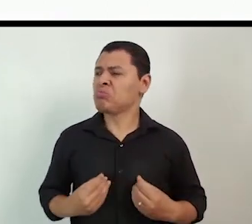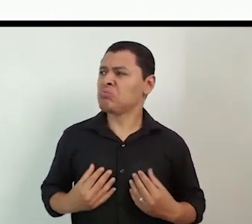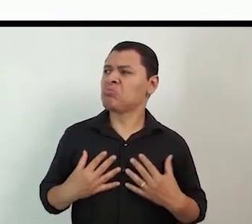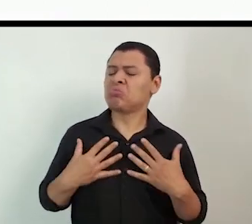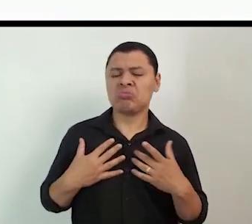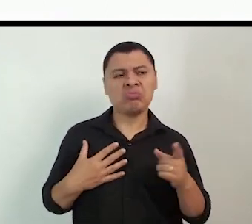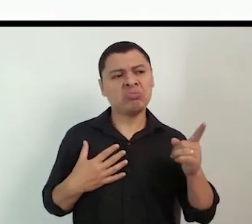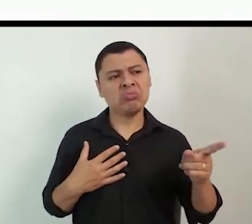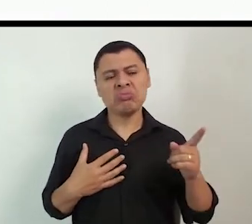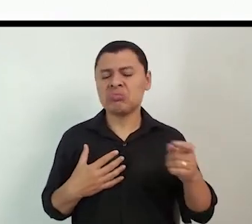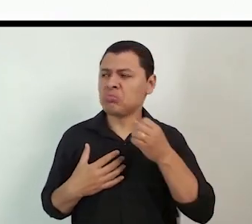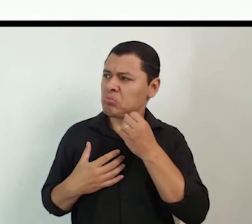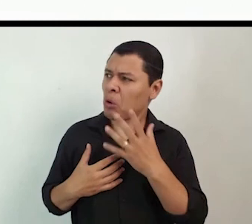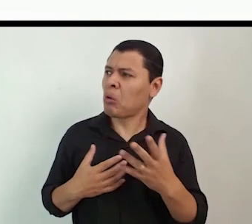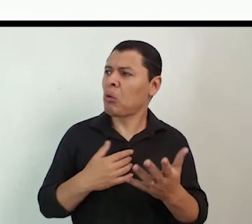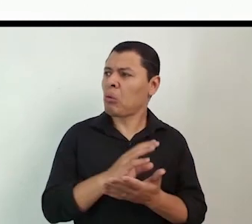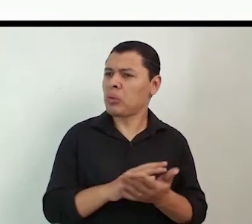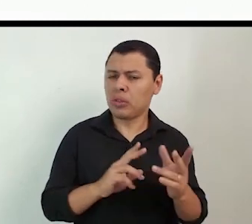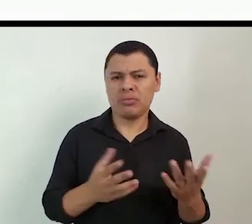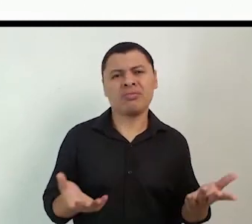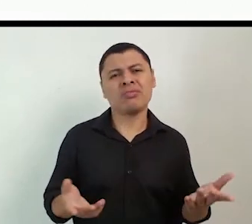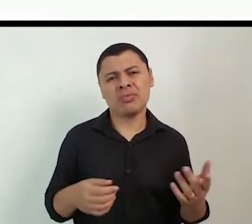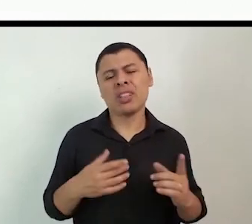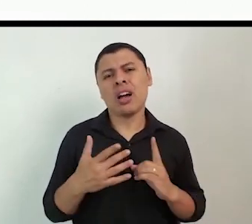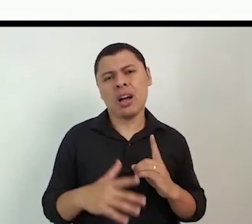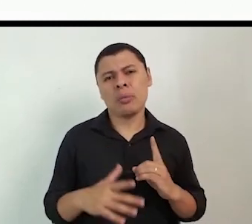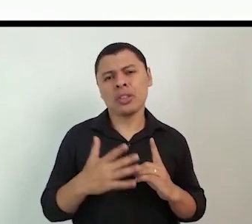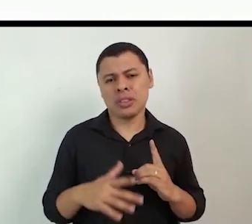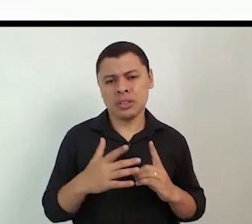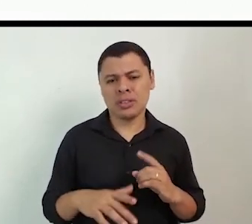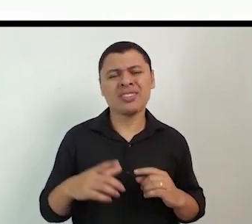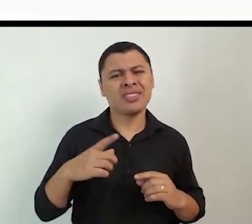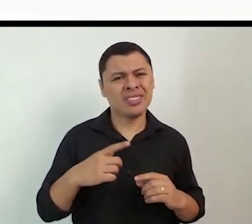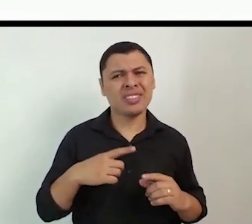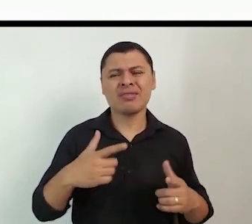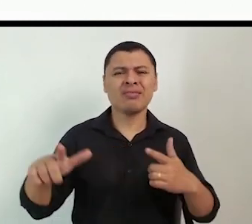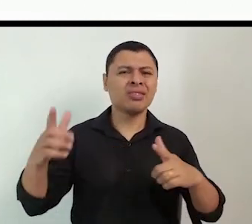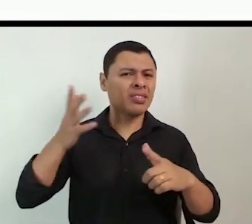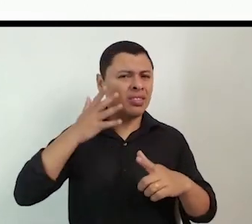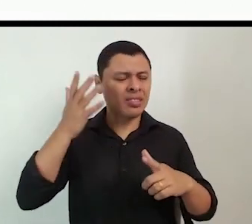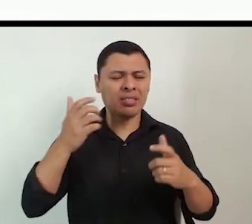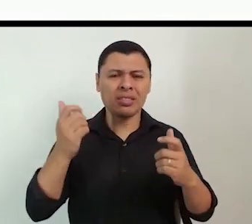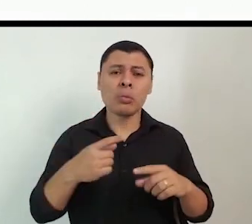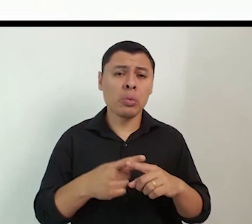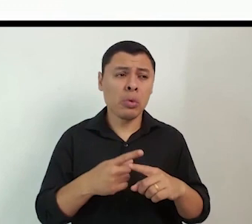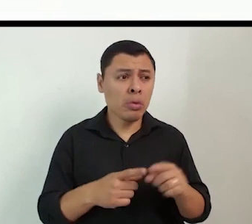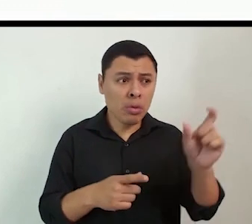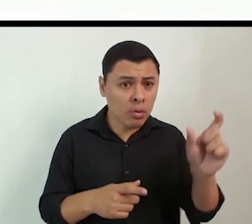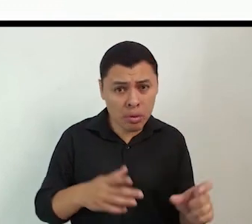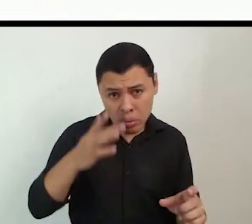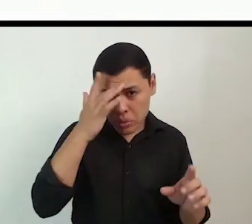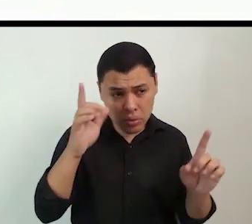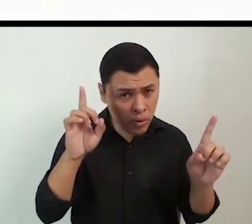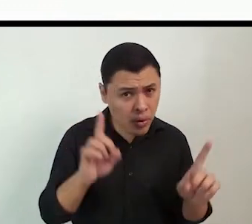é um exemplo de superação. Tem vários, até TED Talks sobre isso, falando que, pô, a pessoa é uma pessoa com deficiência,